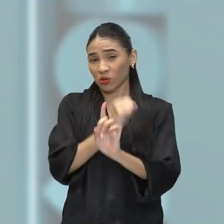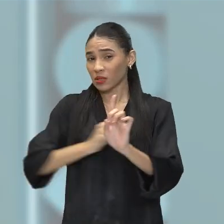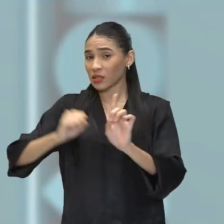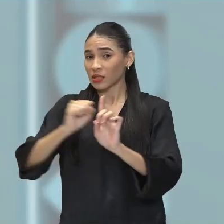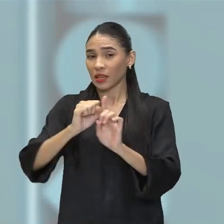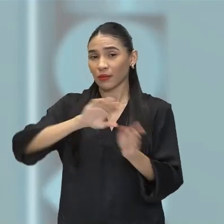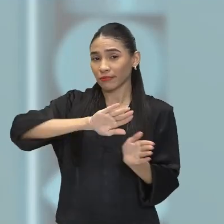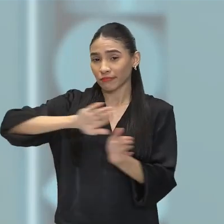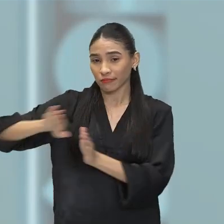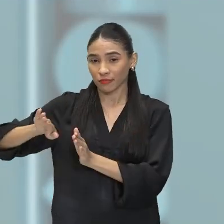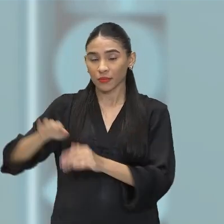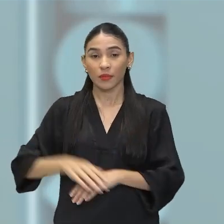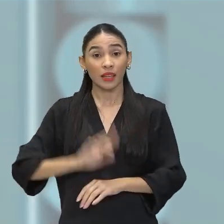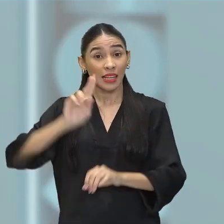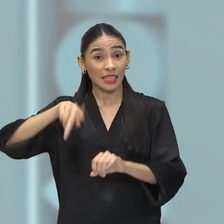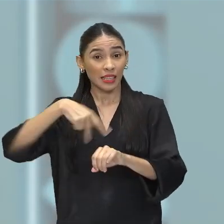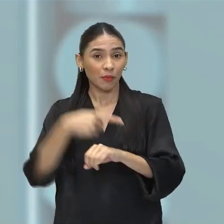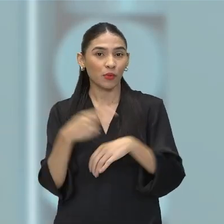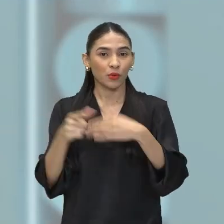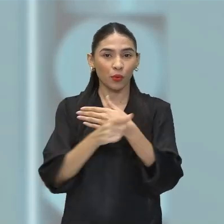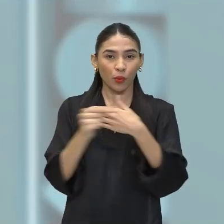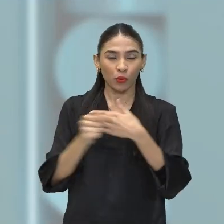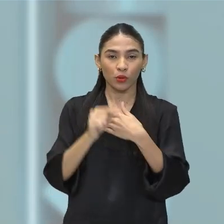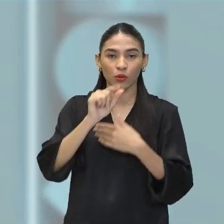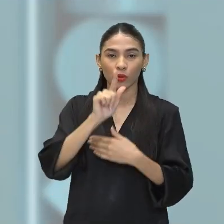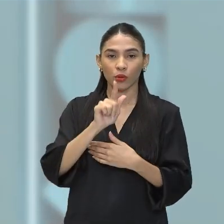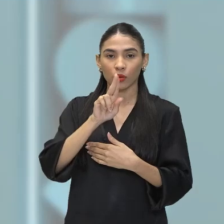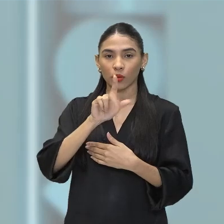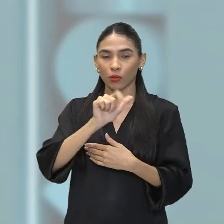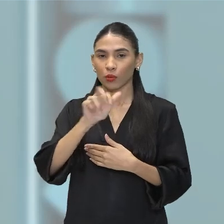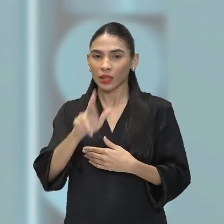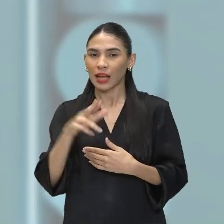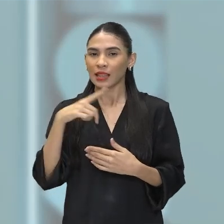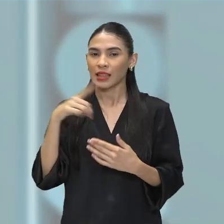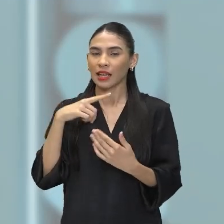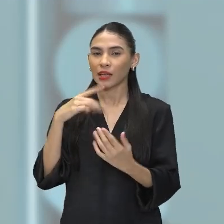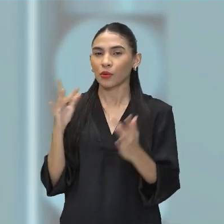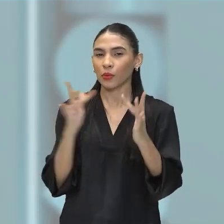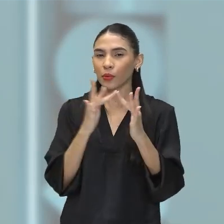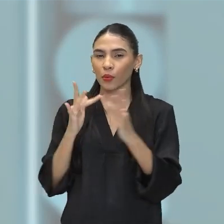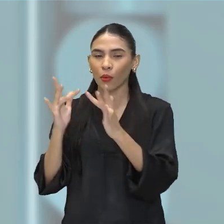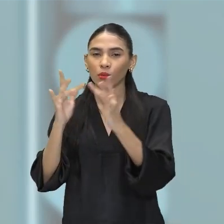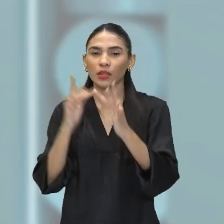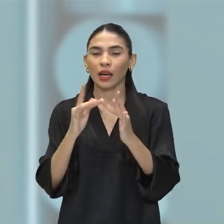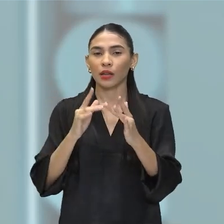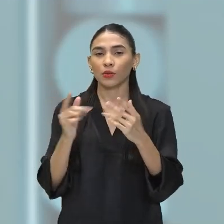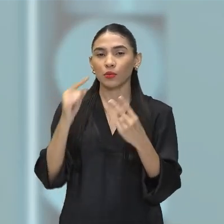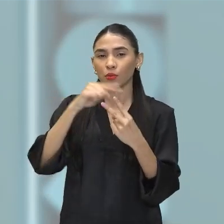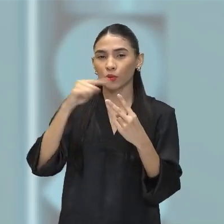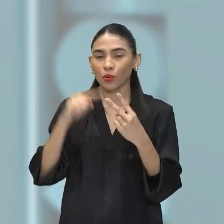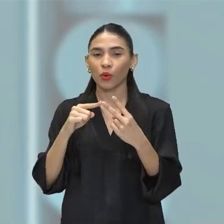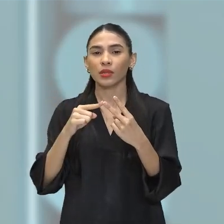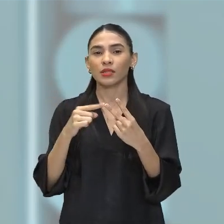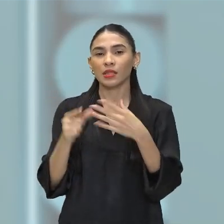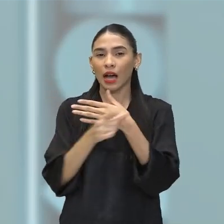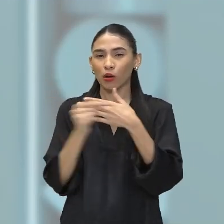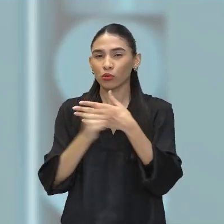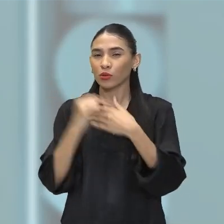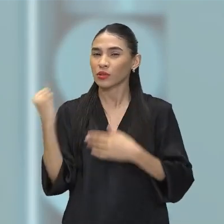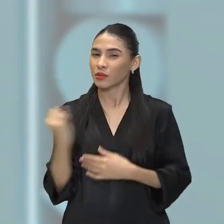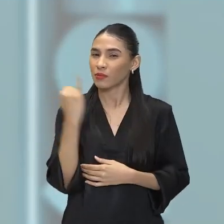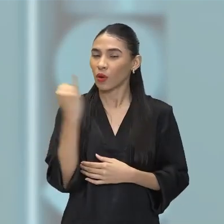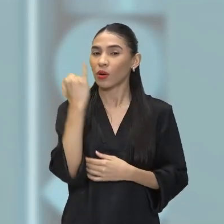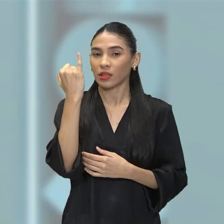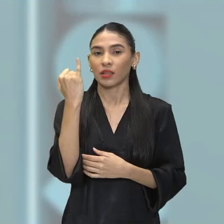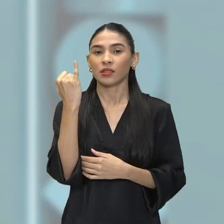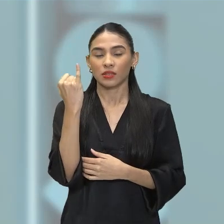Ferreira Goulart entrando em contato com dois autores expressivos, Carlos Drummond de Andrade e Manuel Bandeira, estes já